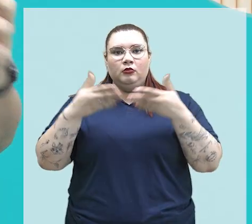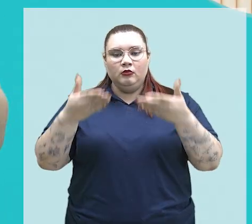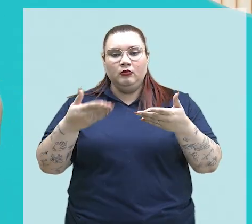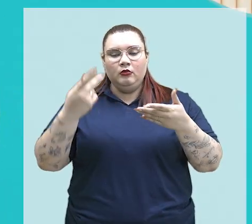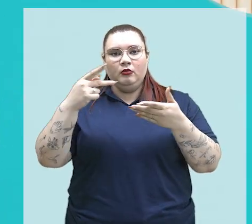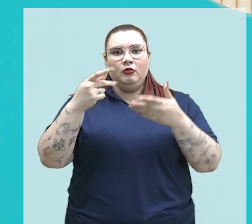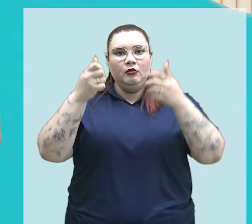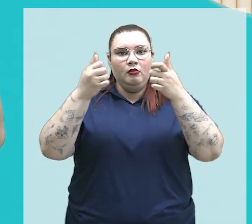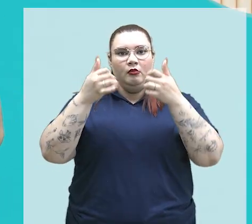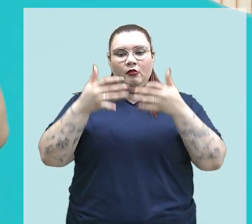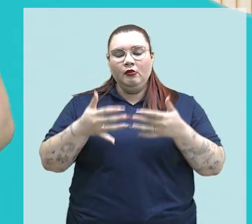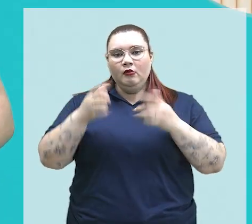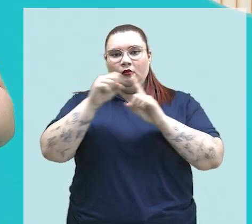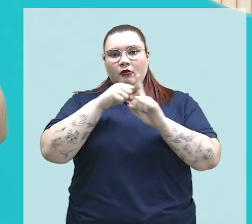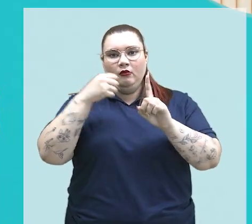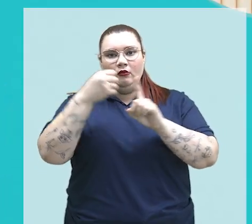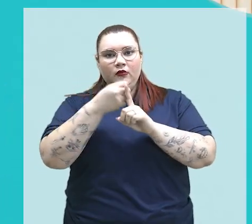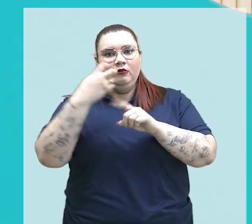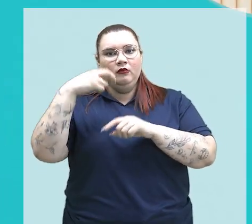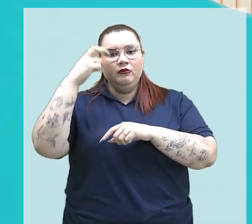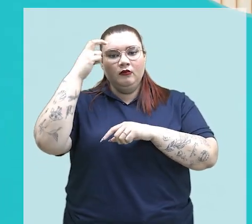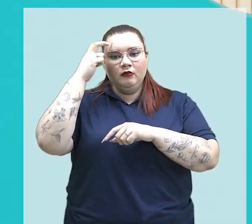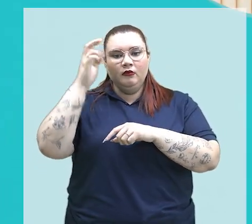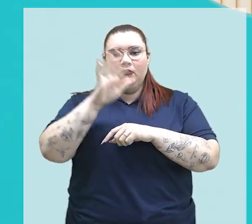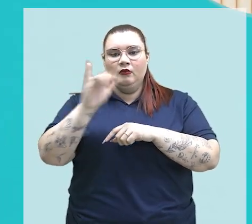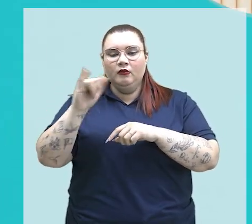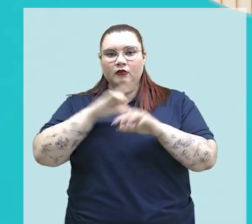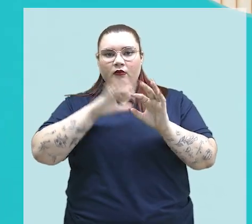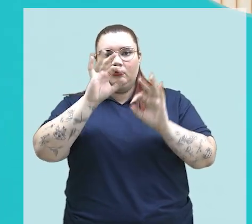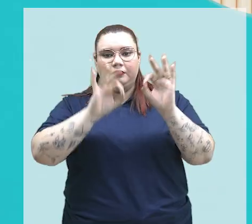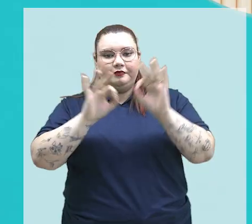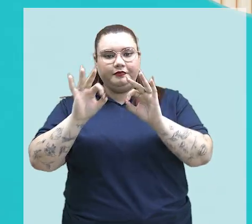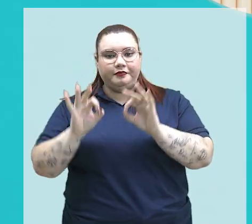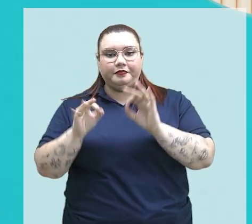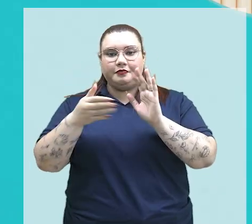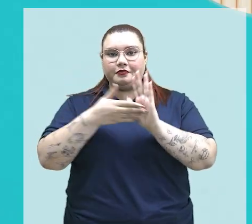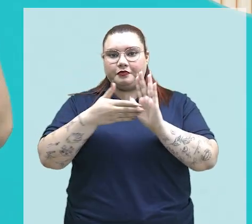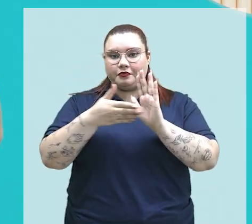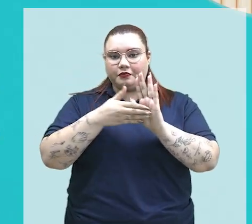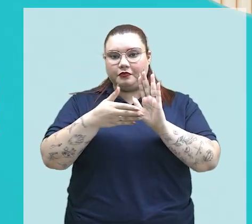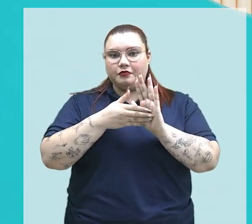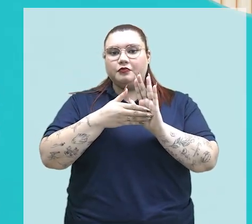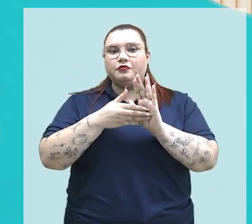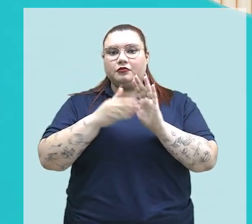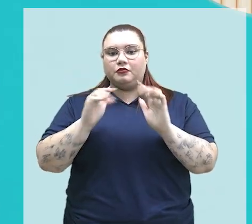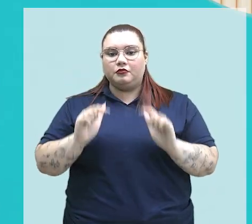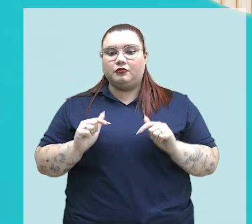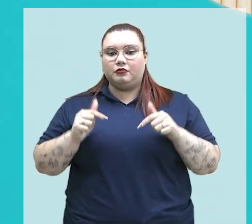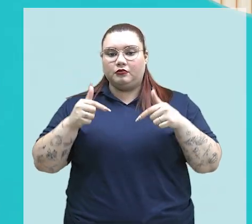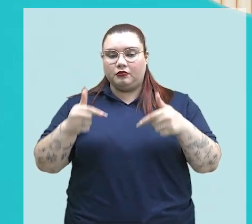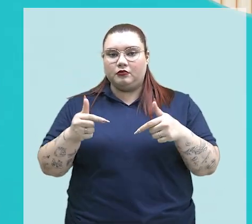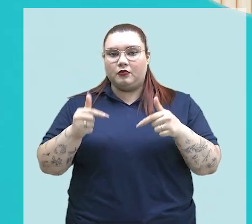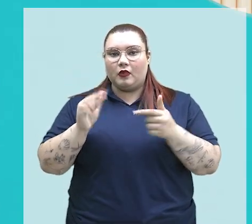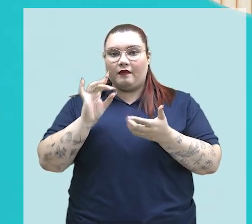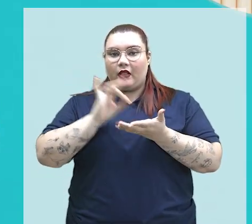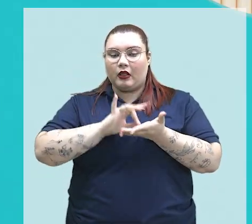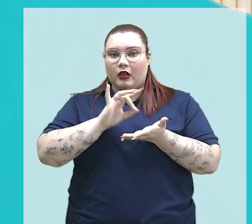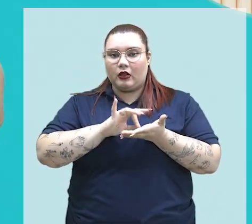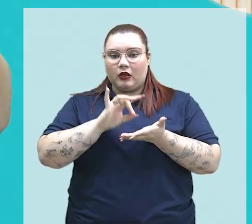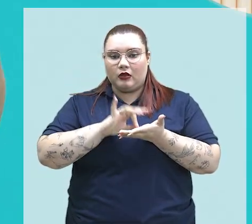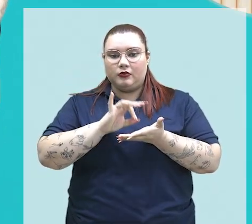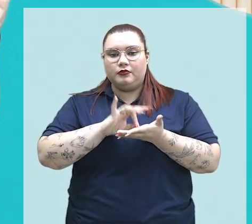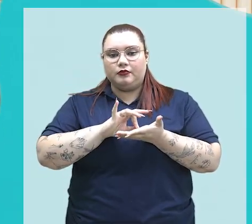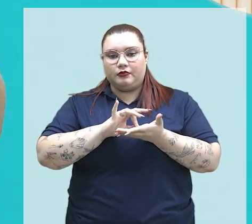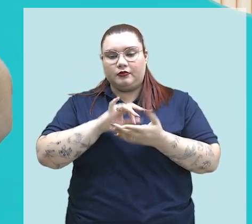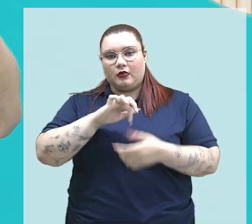do seu repertório sociocultural, né, você vai montar o quê? Uma proposta de intervenção, uma proposta real, tá?